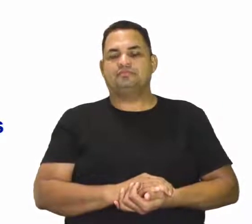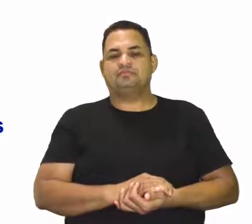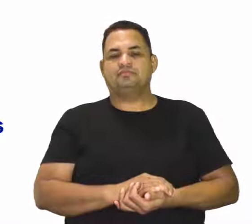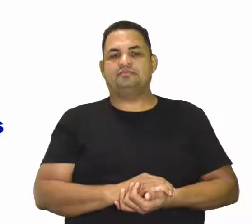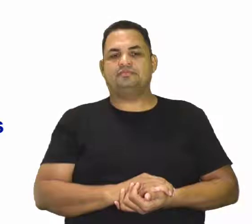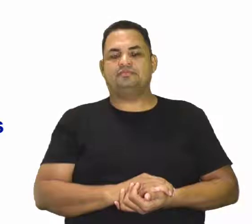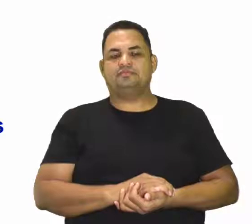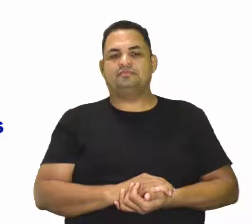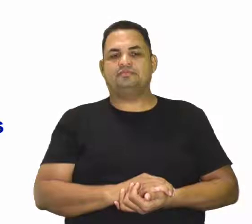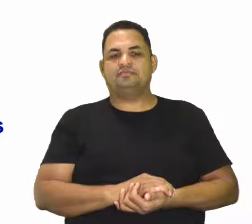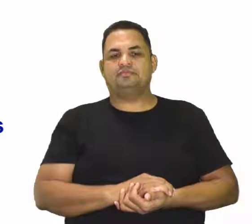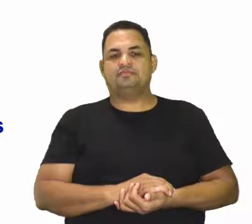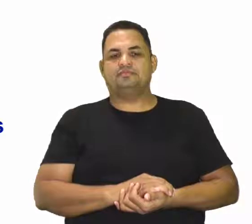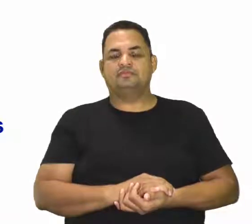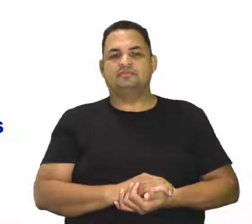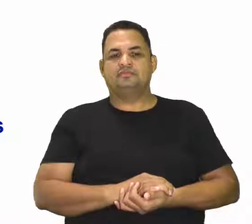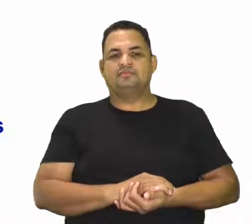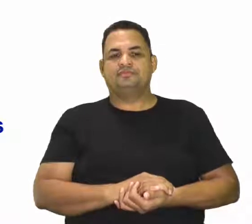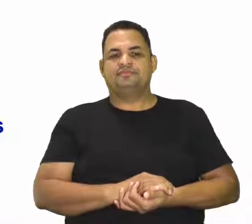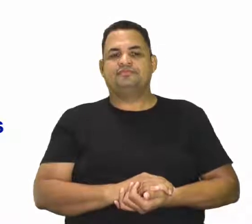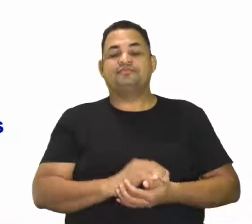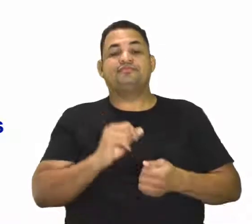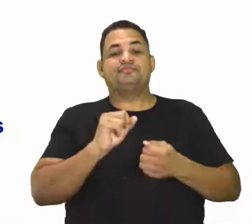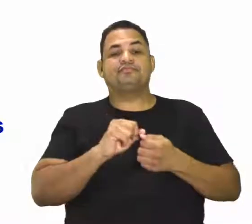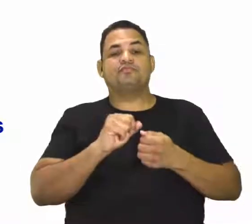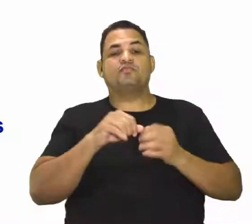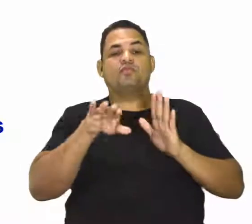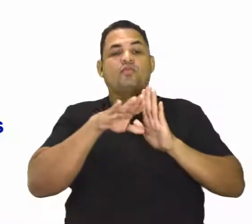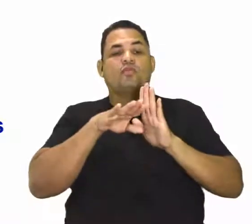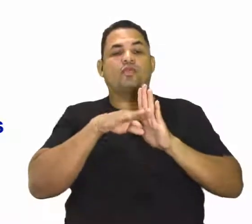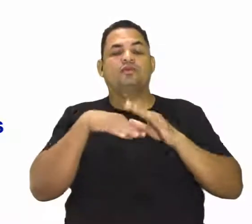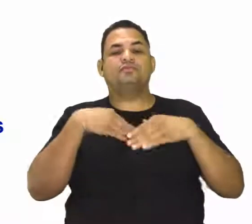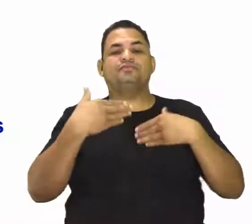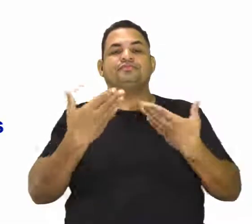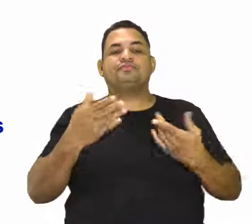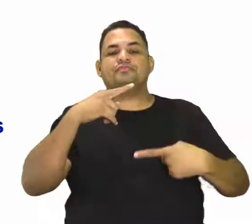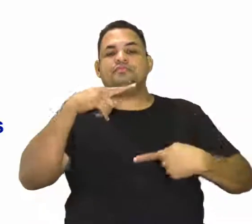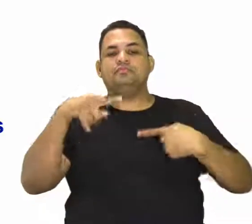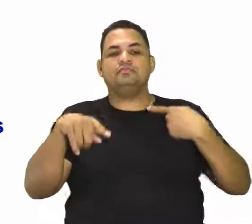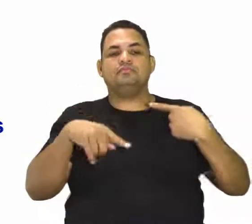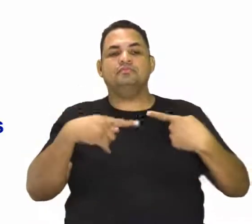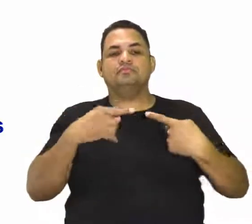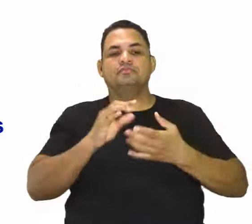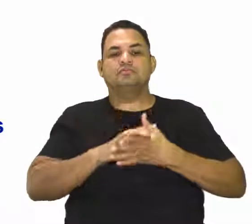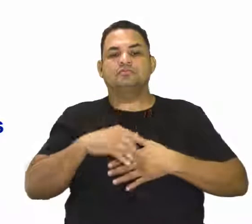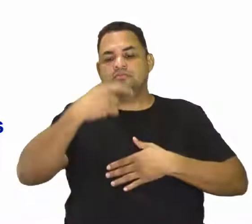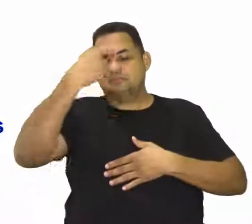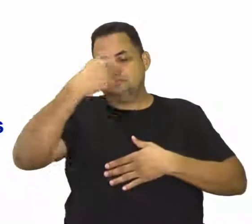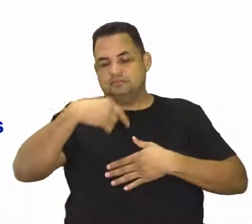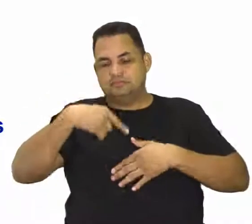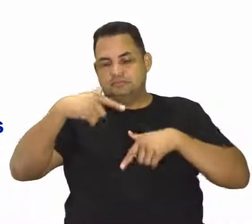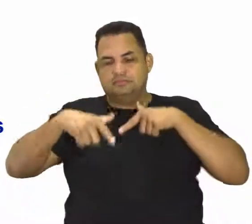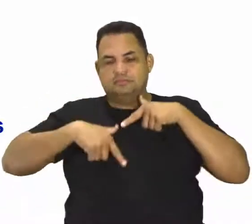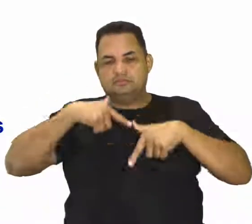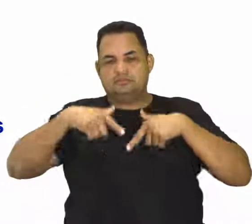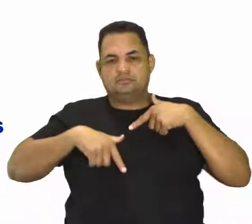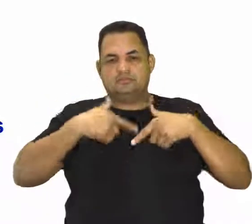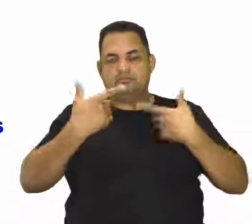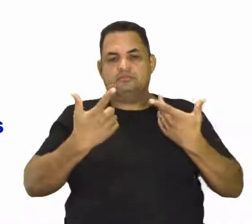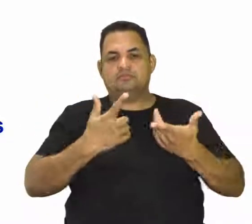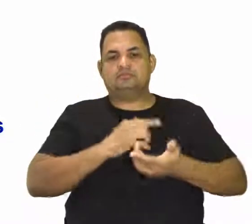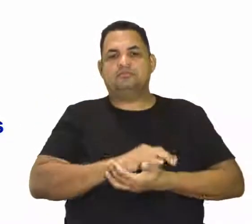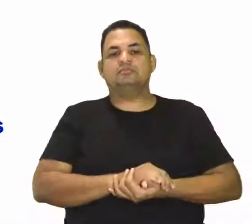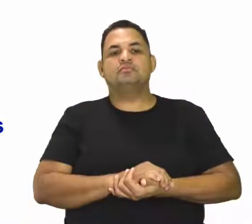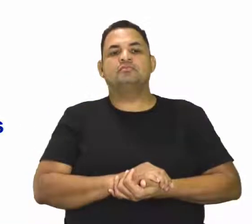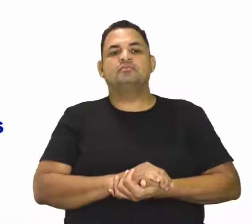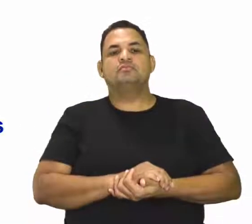prof, para eu fazer esses levantamentos, qual é o objetivo do produtor? Lembra? Esse